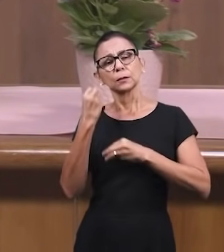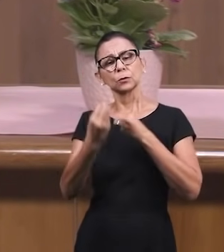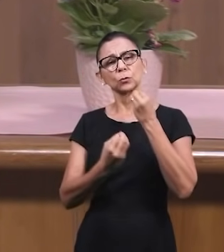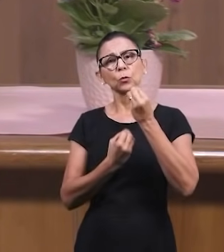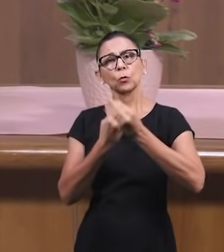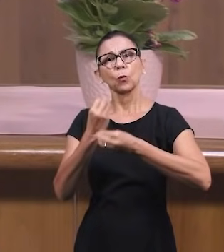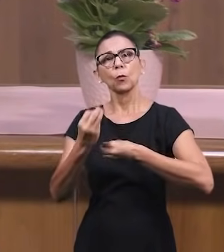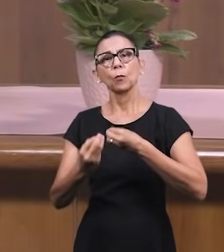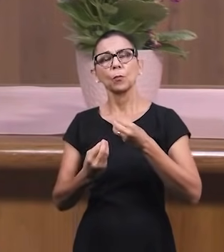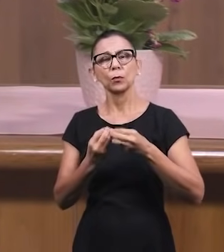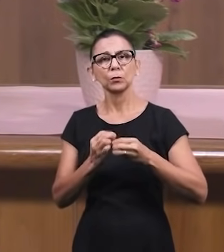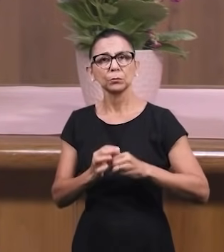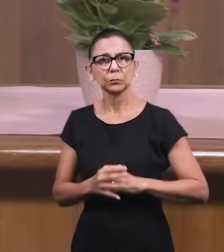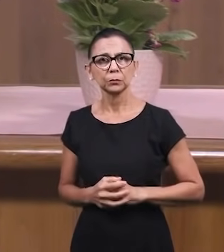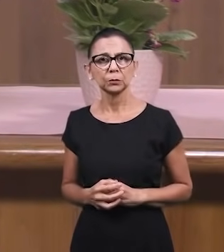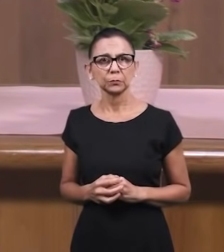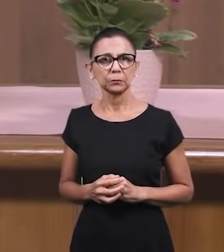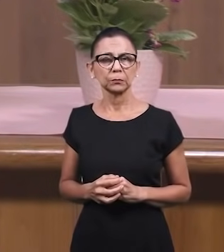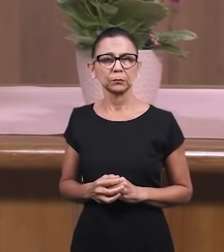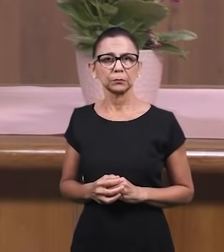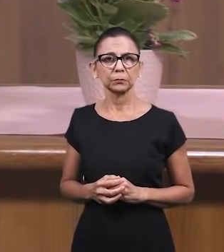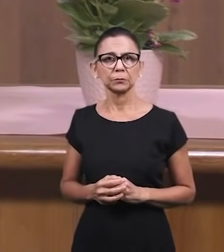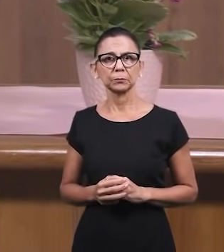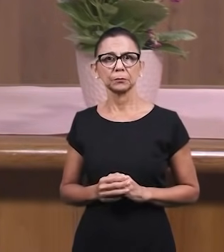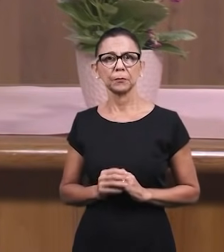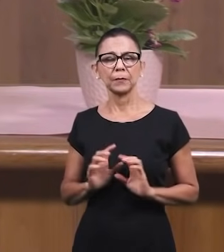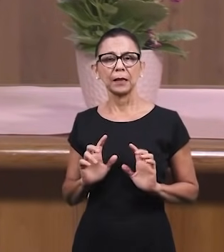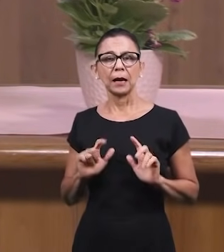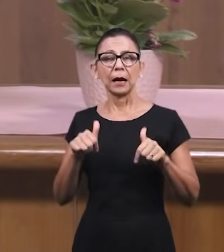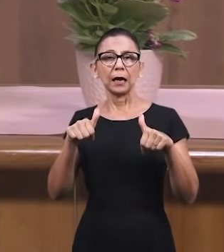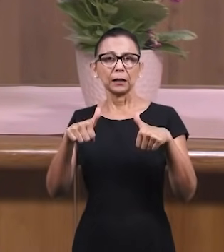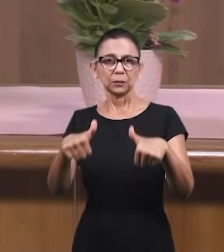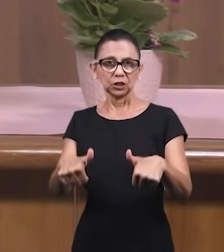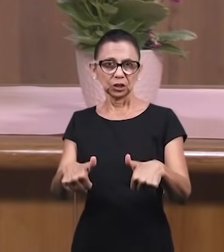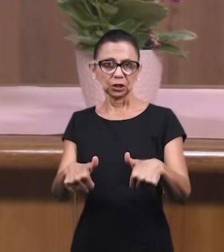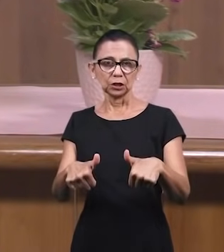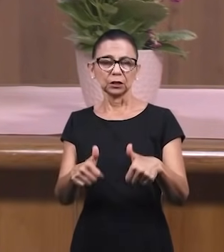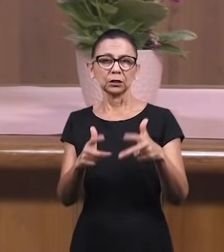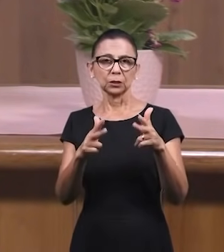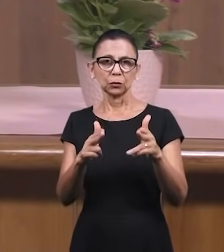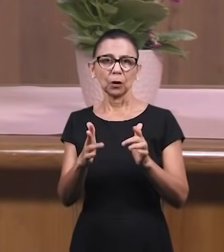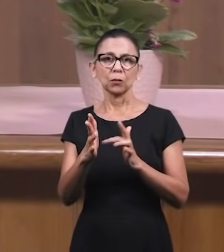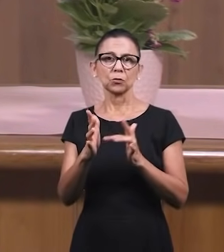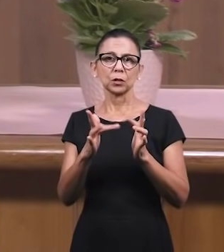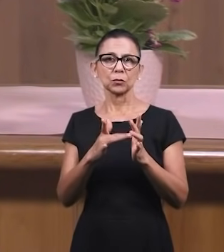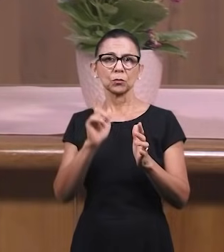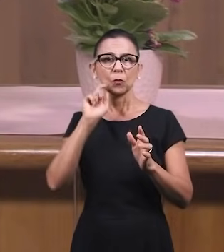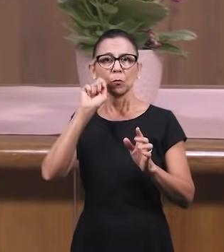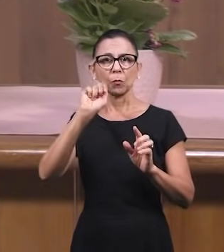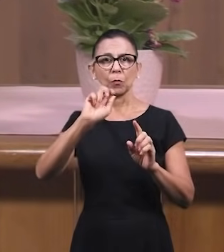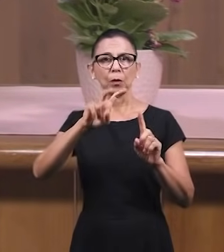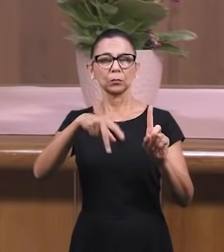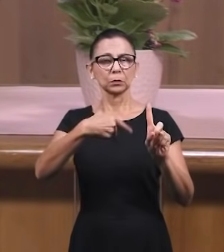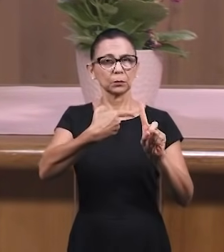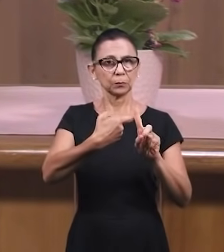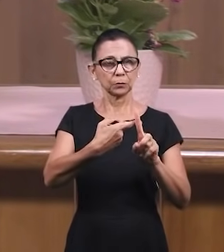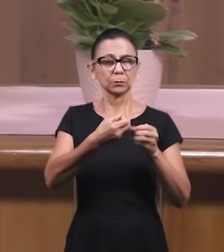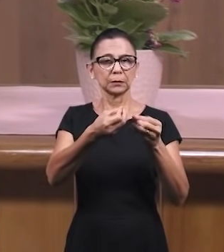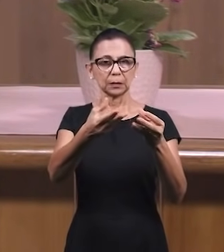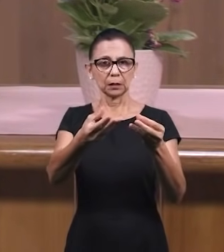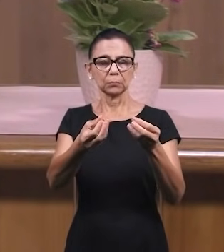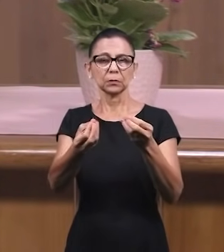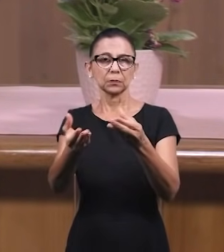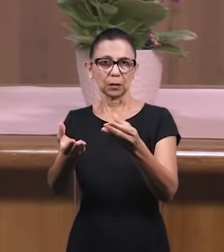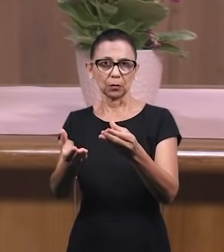de produzir o pão que Jesus deu à multidão, que era ali tipo de uma bênção que